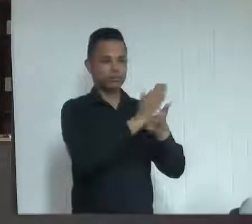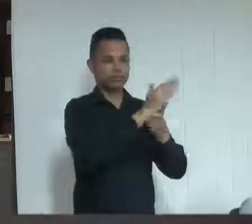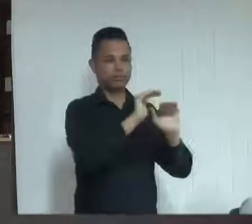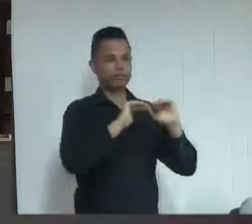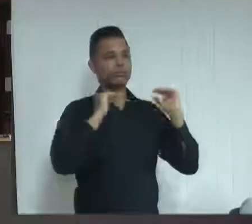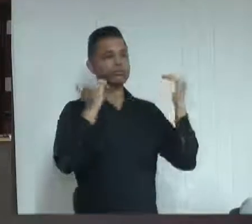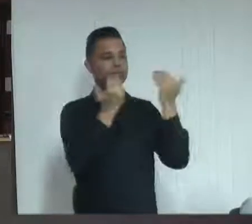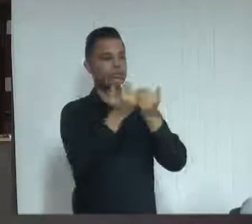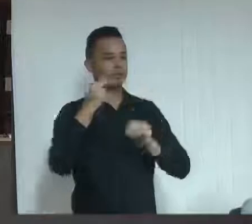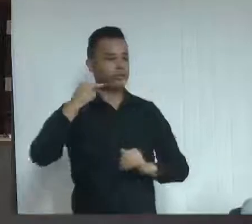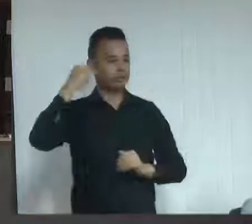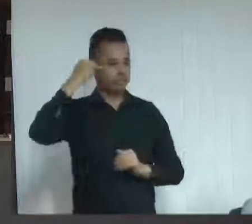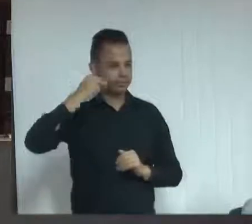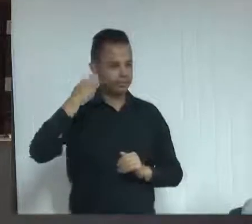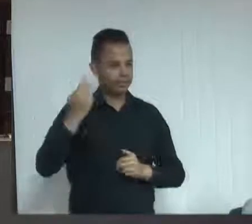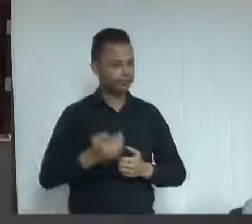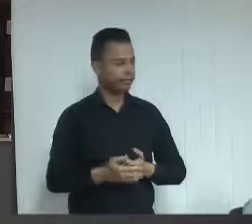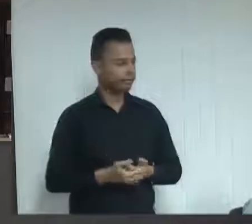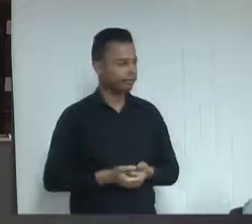Casa.